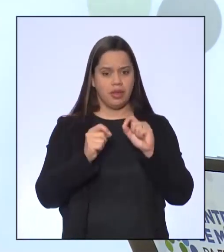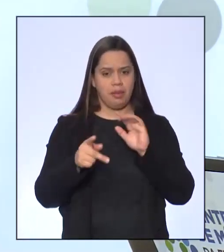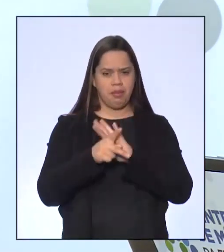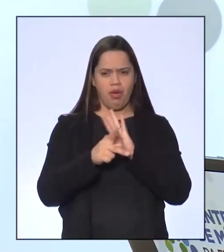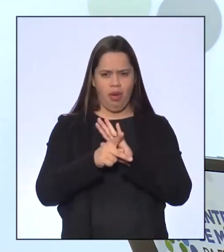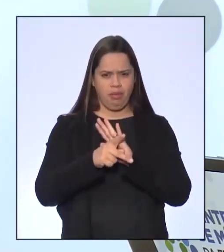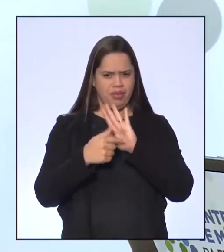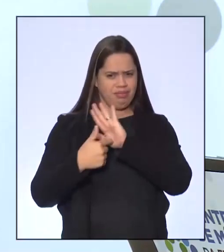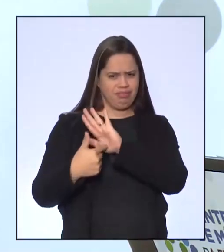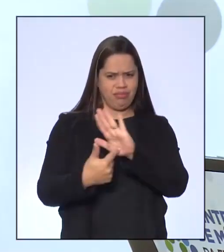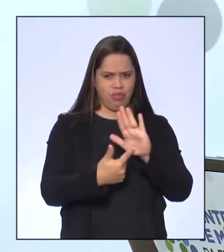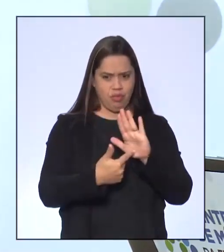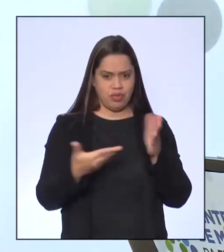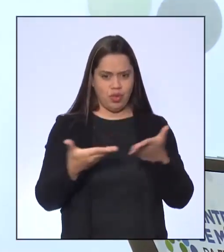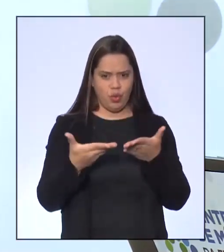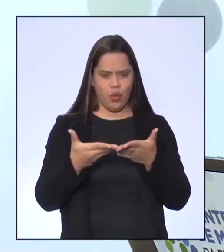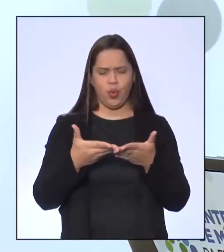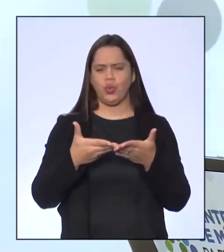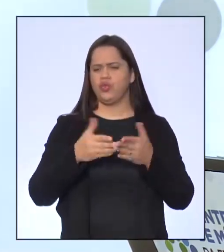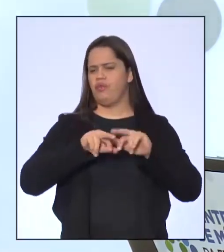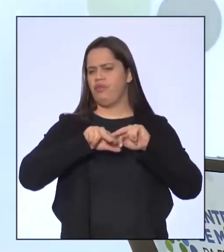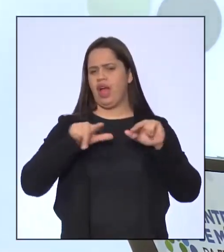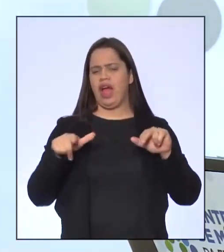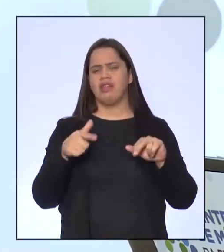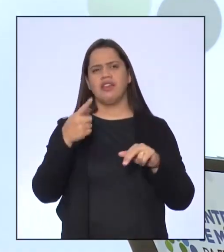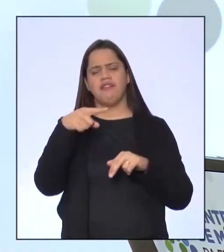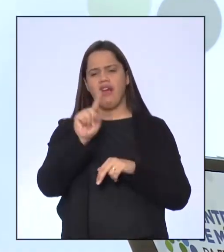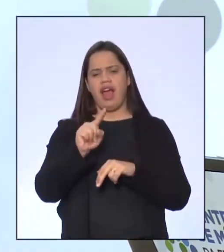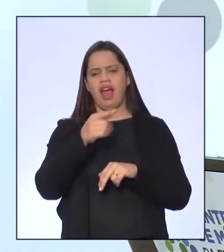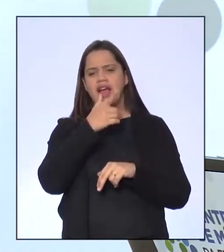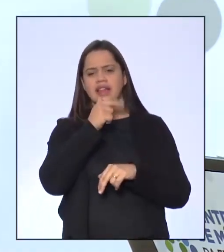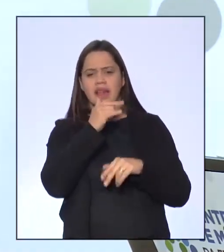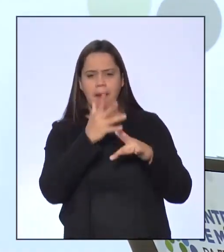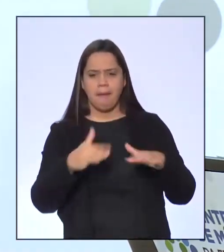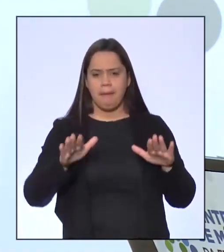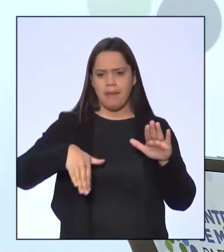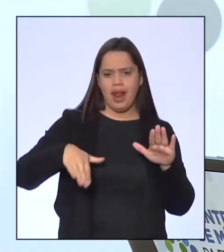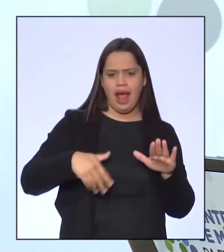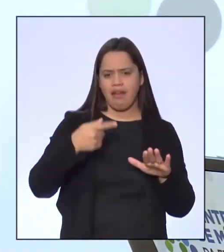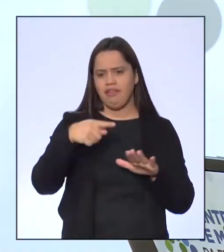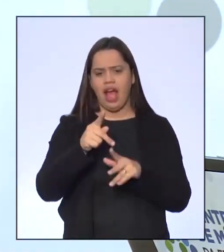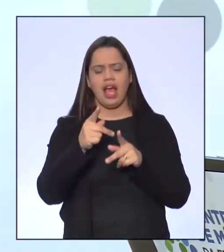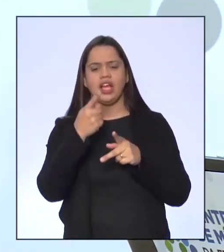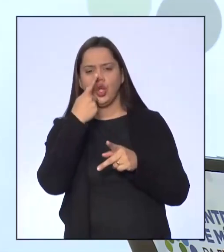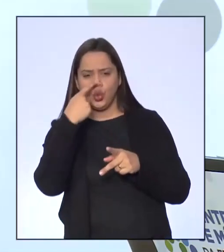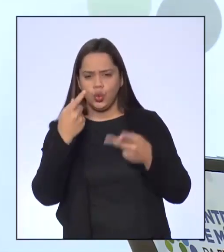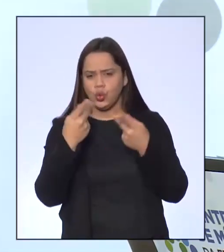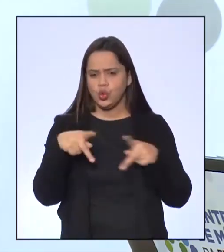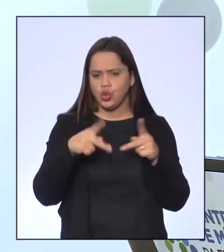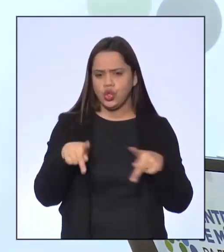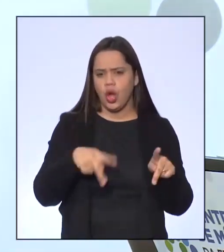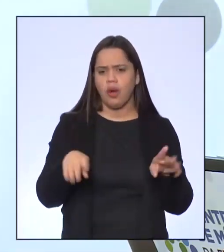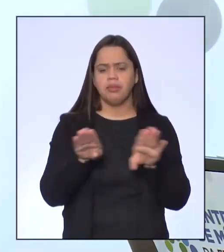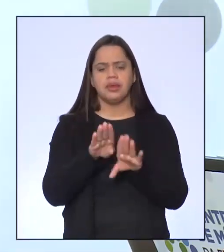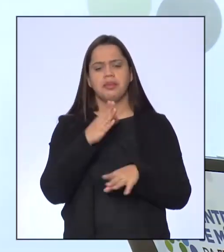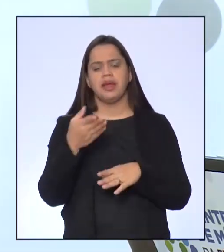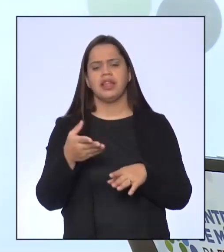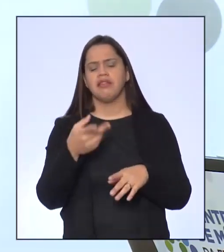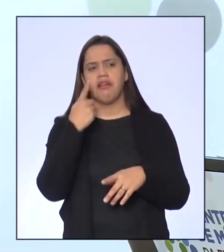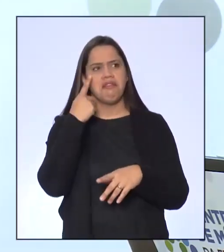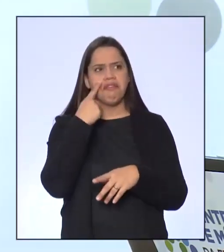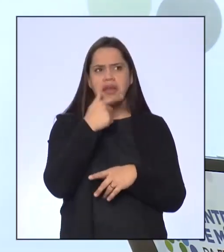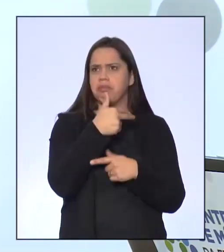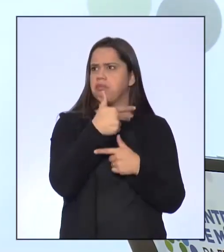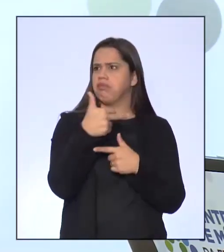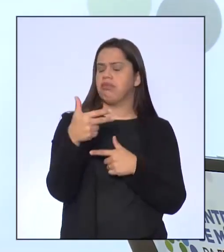em várias situações. Na hora que você for na praia, na hora que você for no shopping, e para vários lugares que você for, você vai ver, nossa, olha,